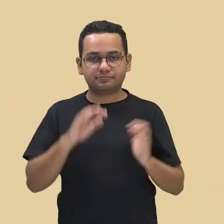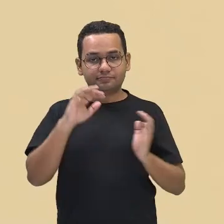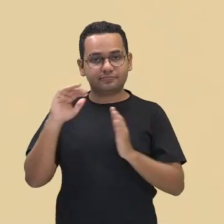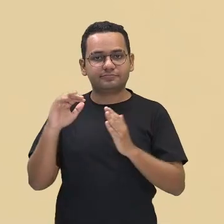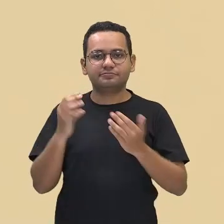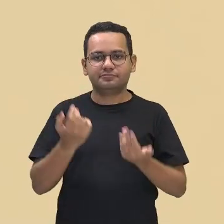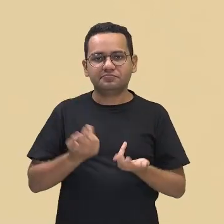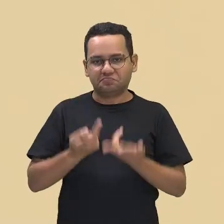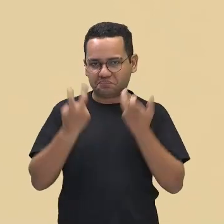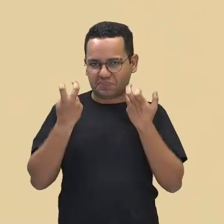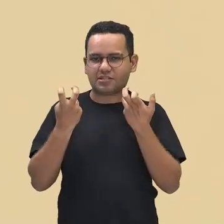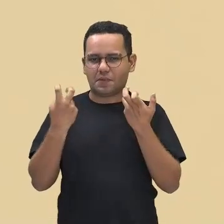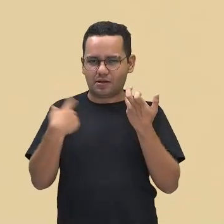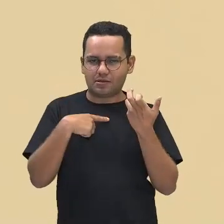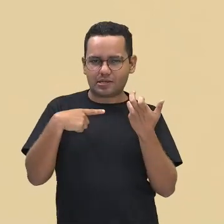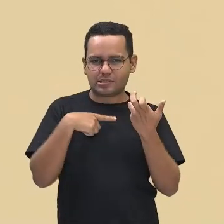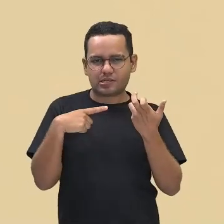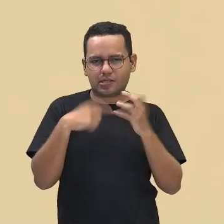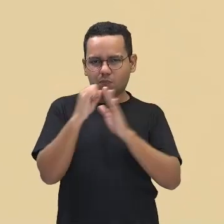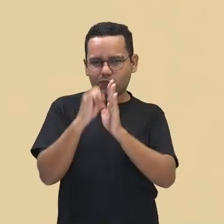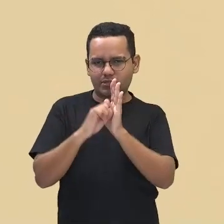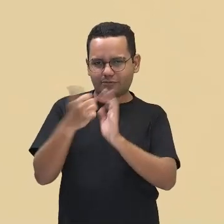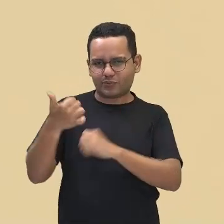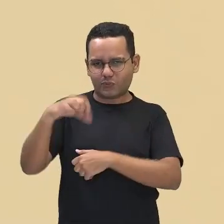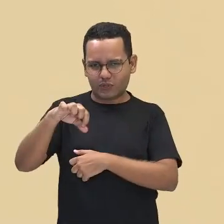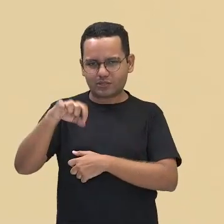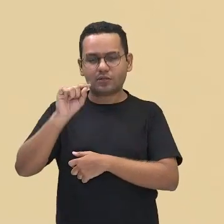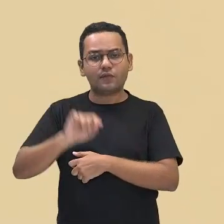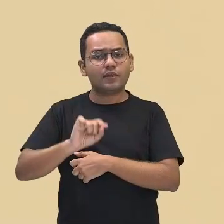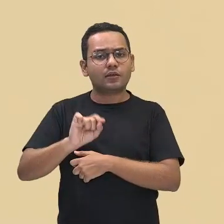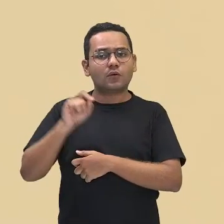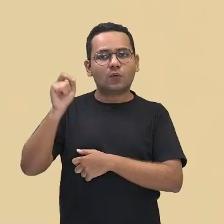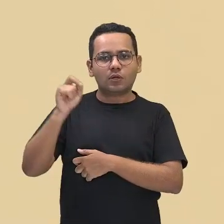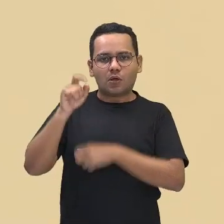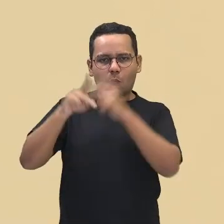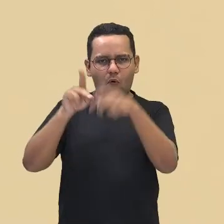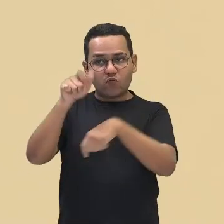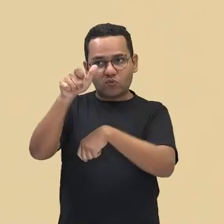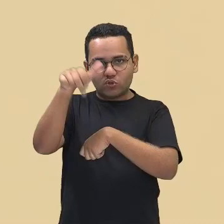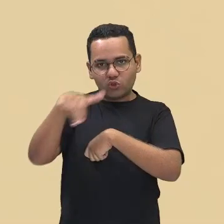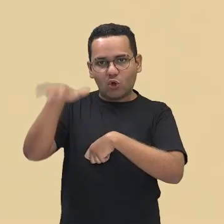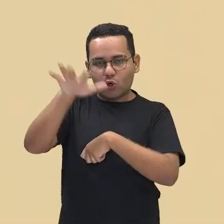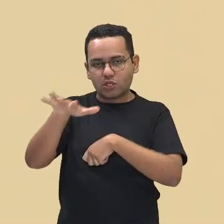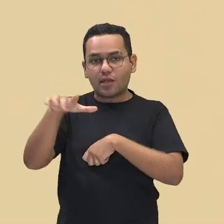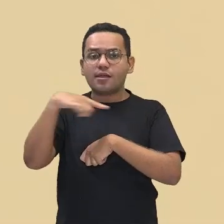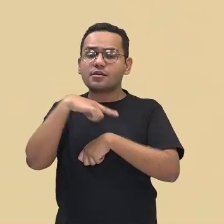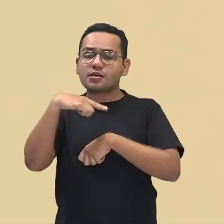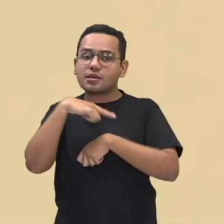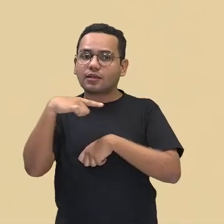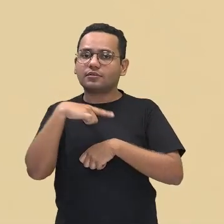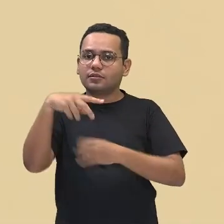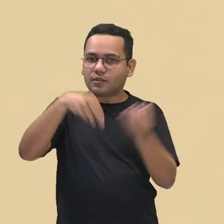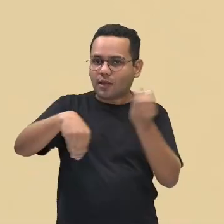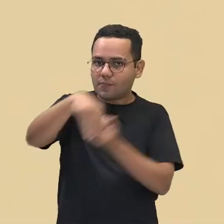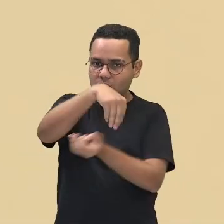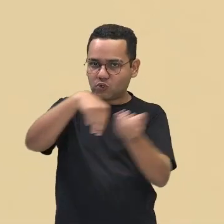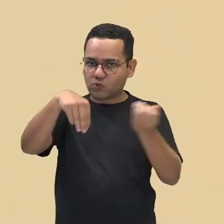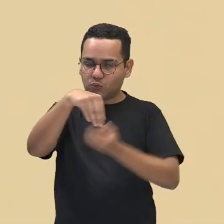outro elemento é inserido a partir do século XIX, que é o nordestino, que também vai ajudar a compor a identidade, a